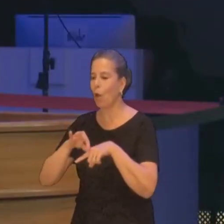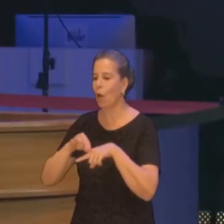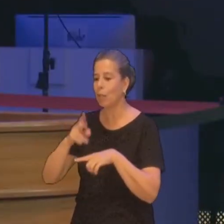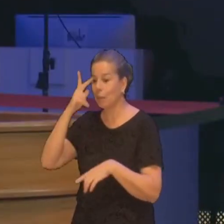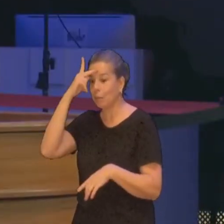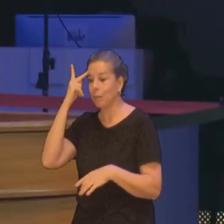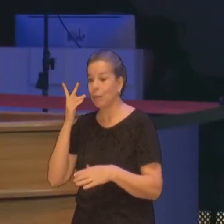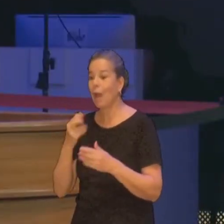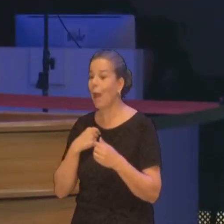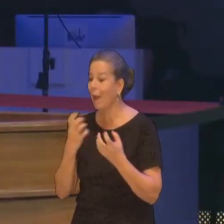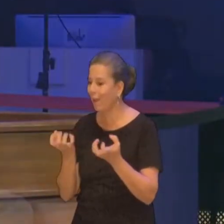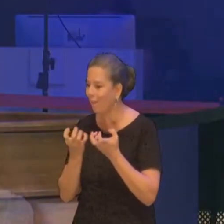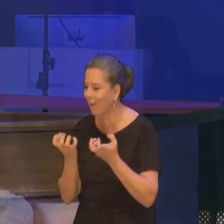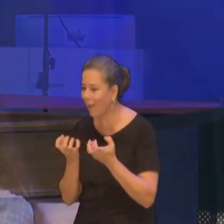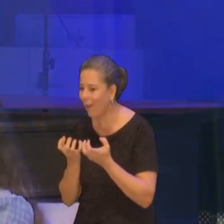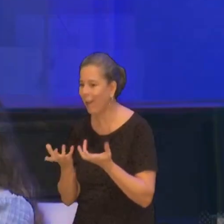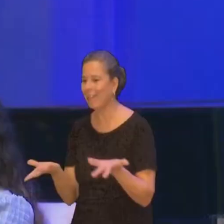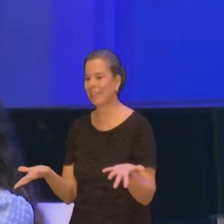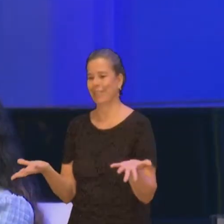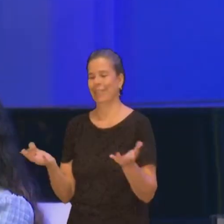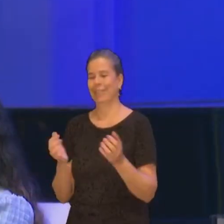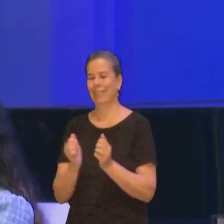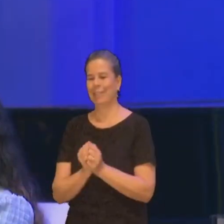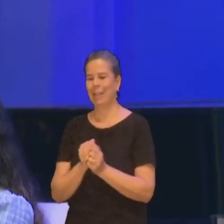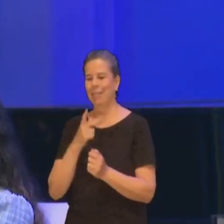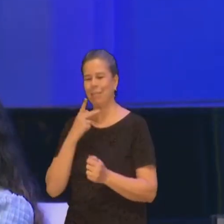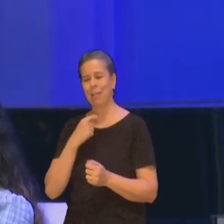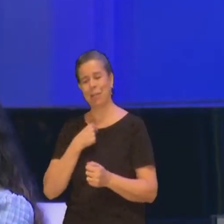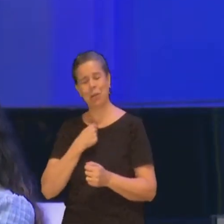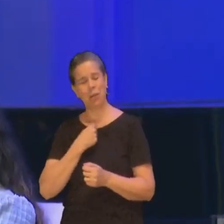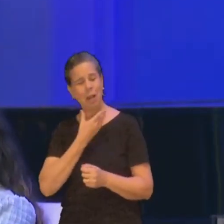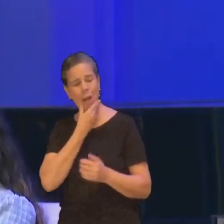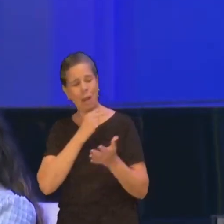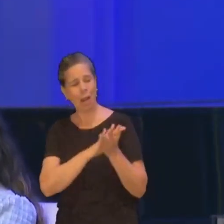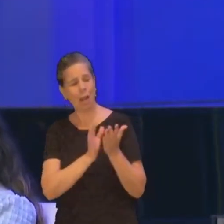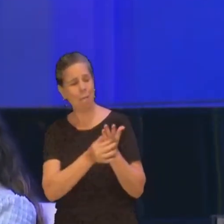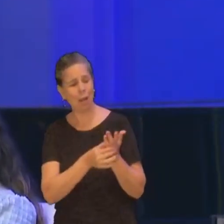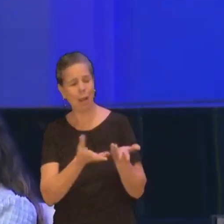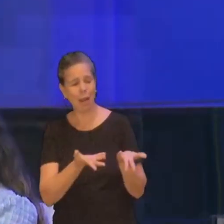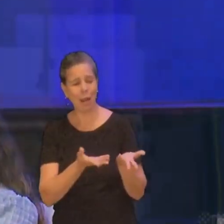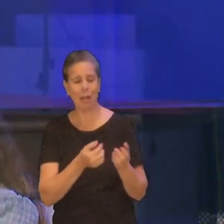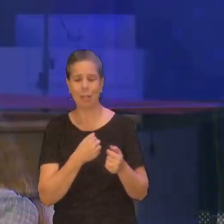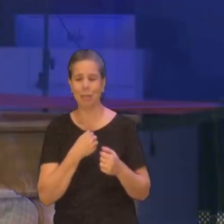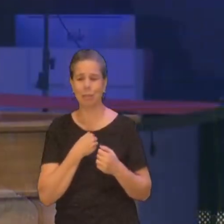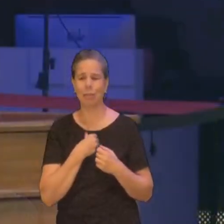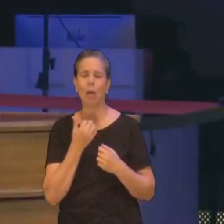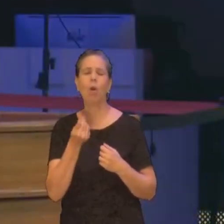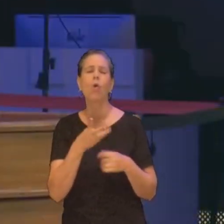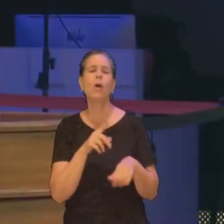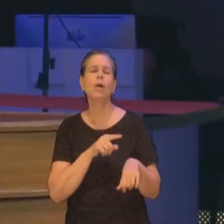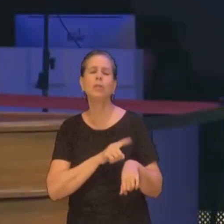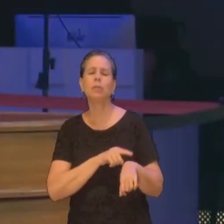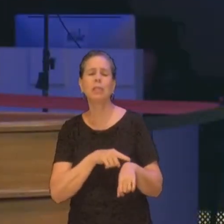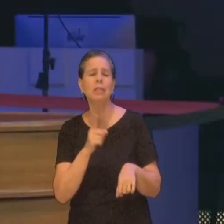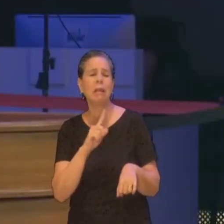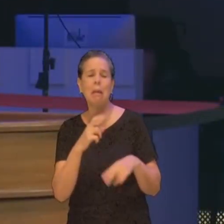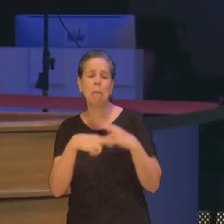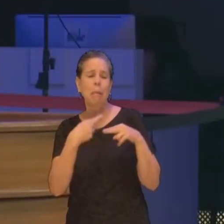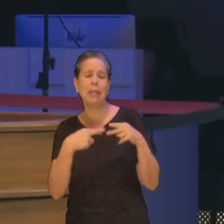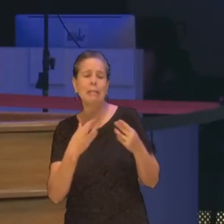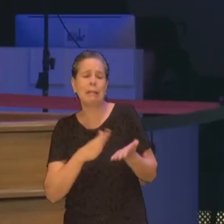talvez desesperança para os homens, e fala assim: amado da minha alma, há quanto tempo não me